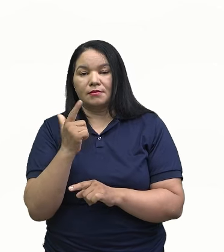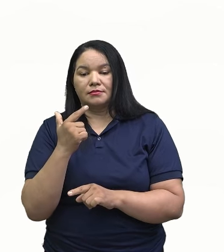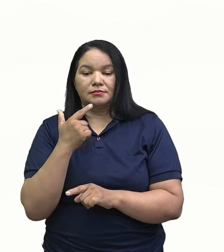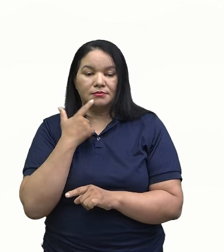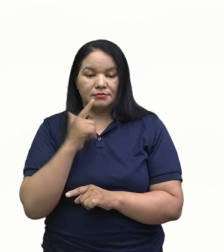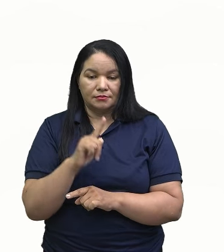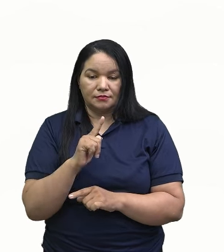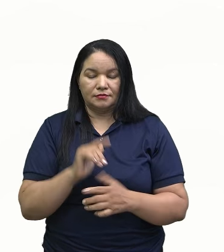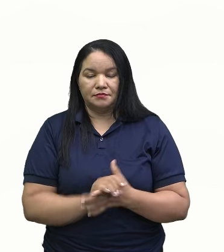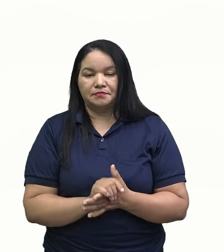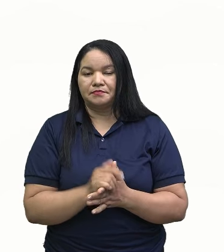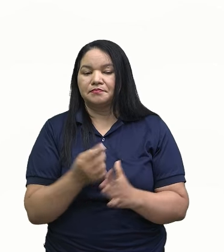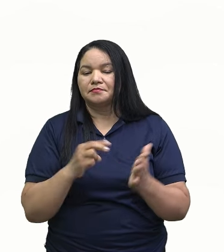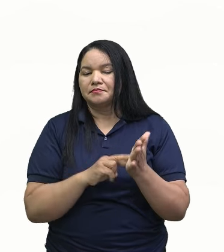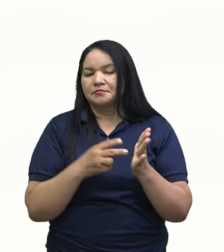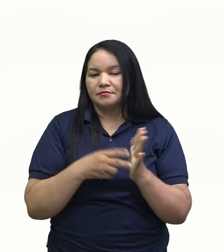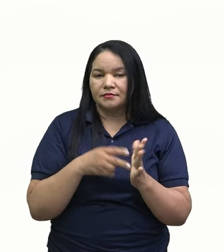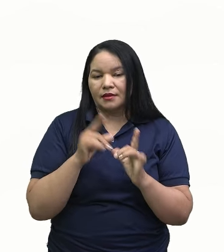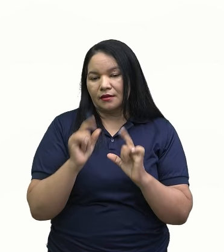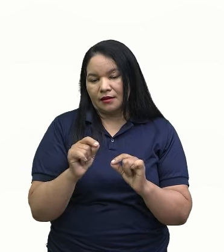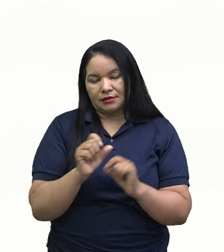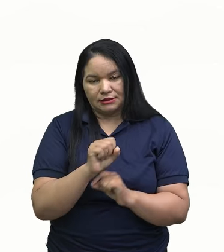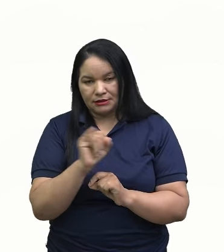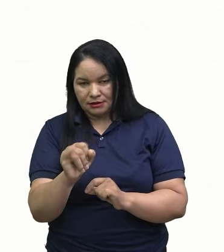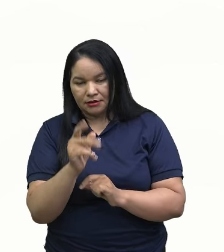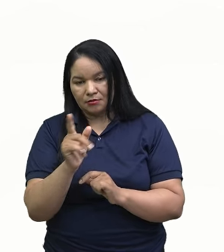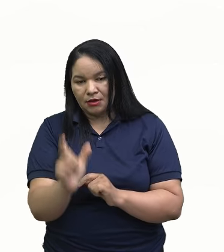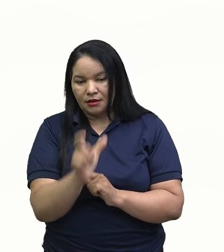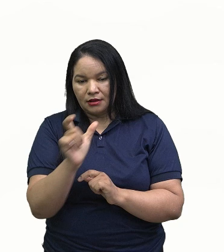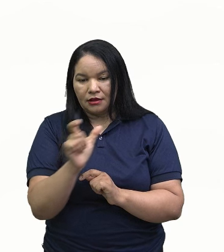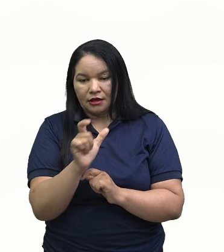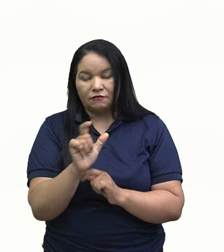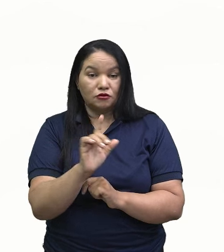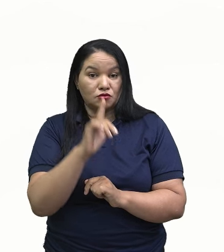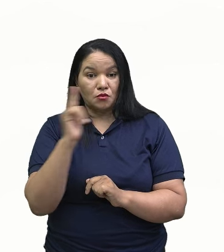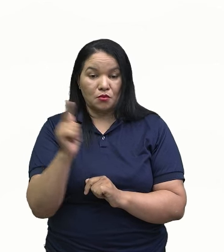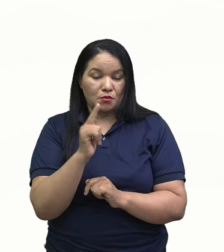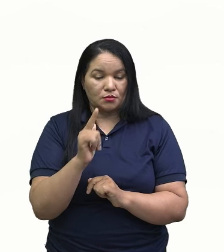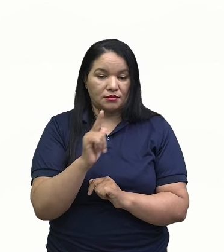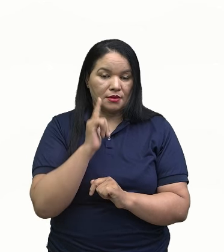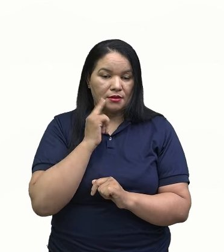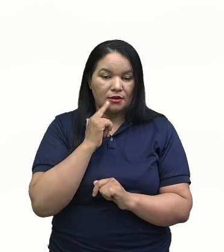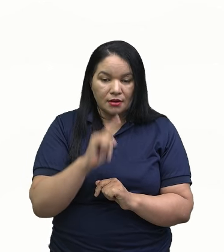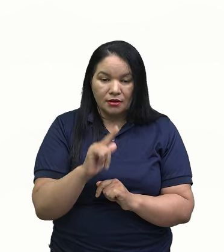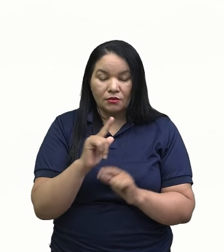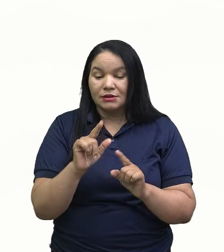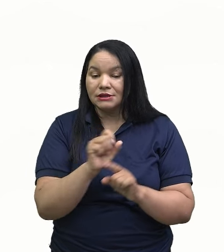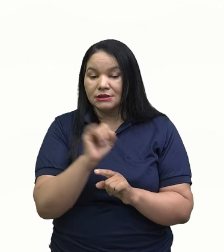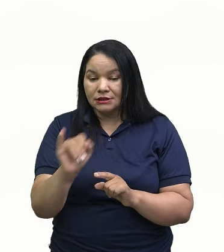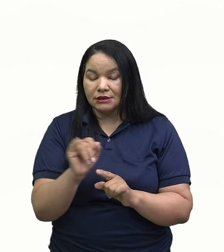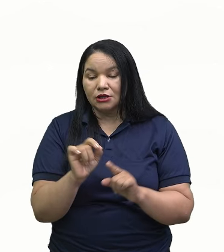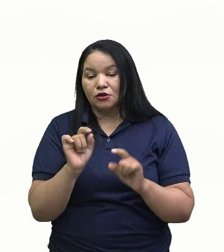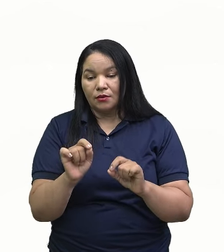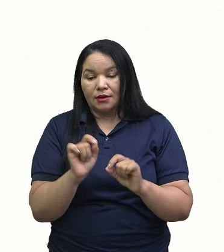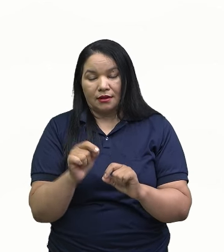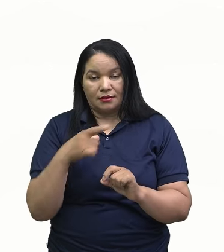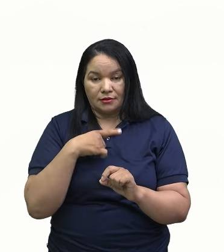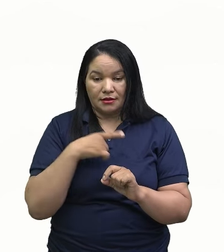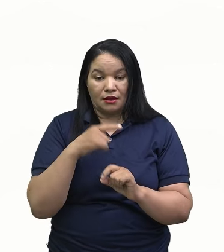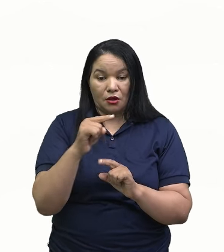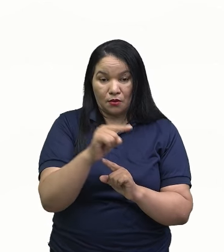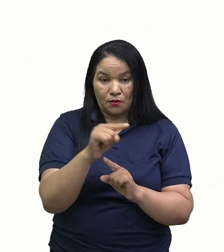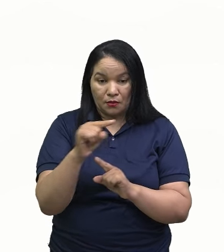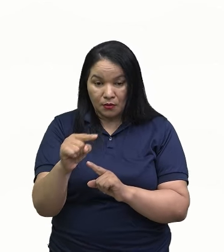isso significa? É que se a palavra estrangeira, como está aqui, vier com trema,